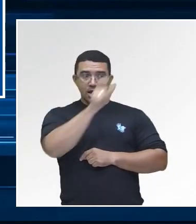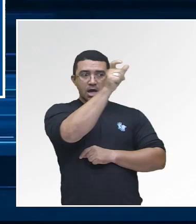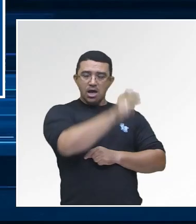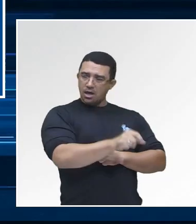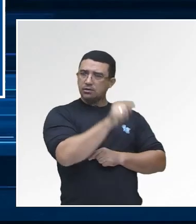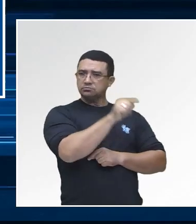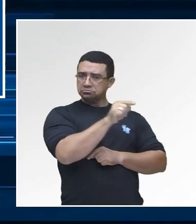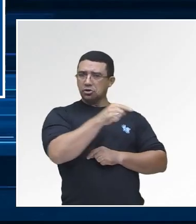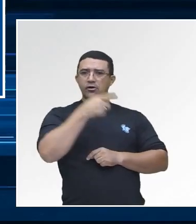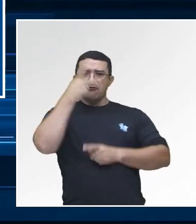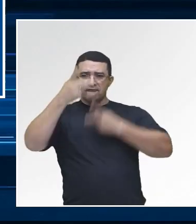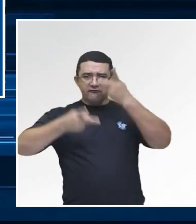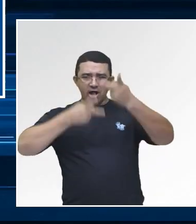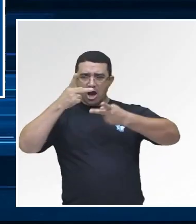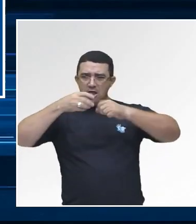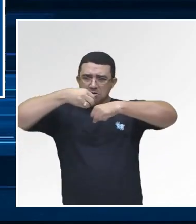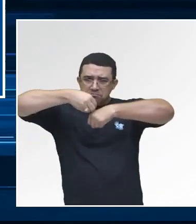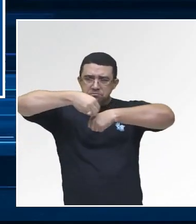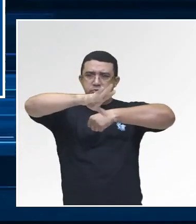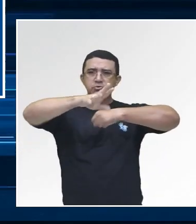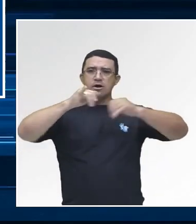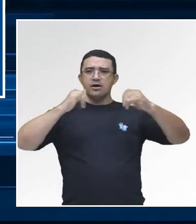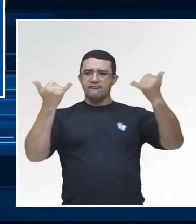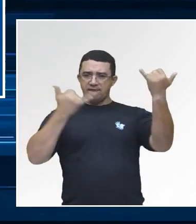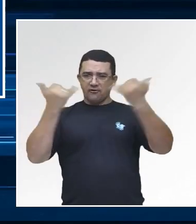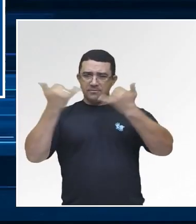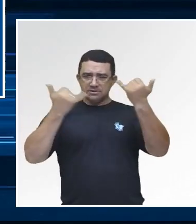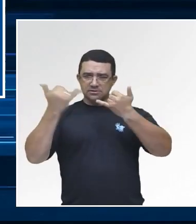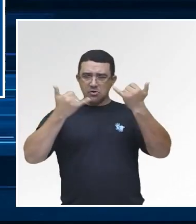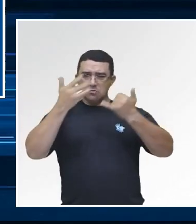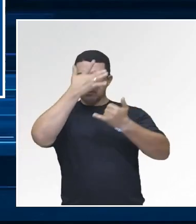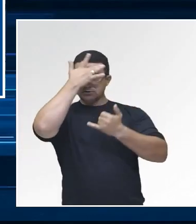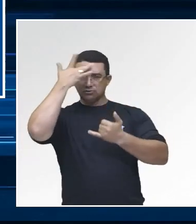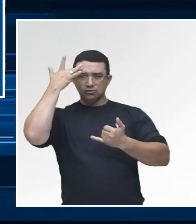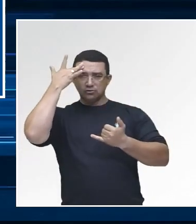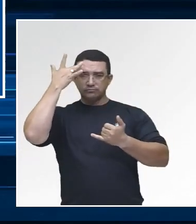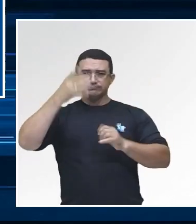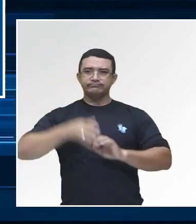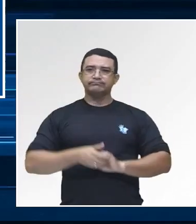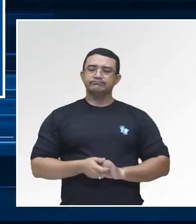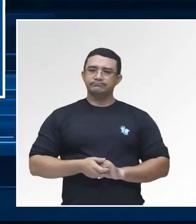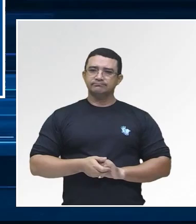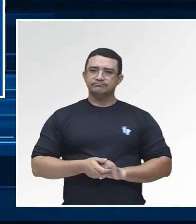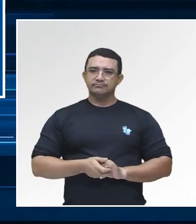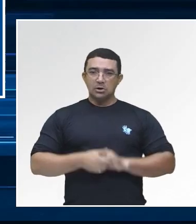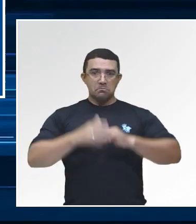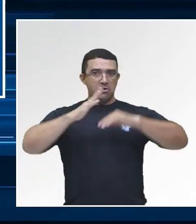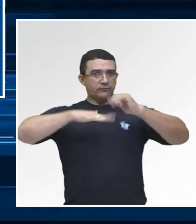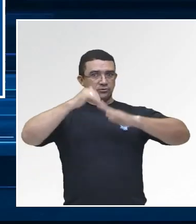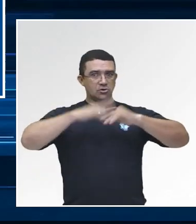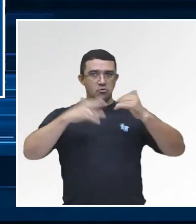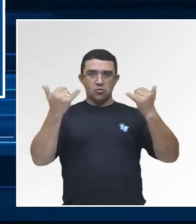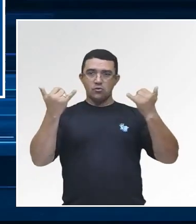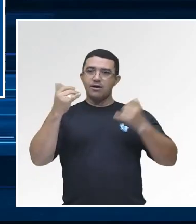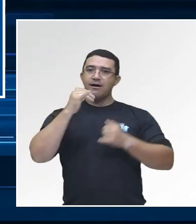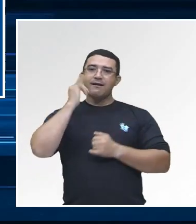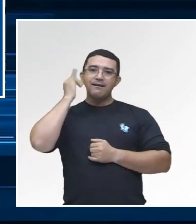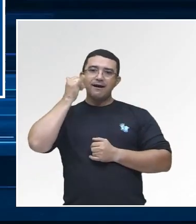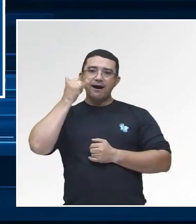passa as informações para as pessoas. Então, o narrador é o